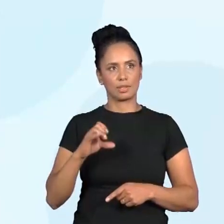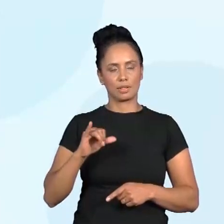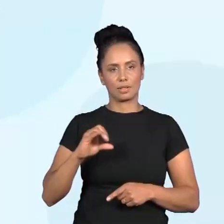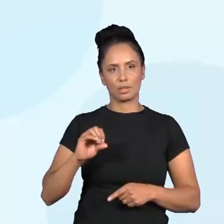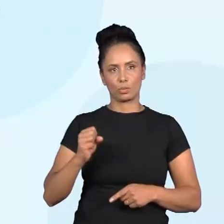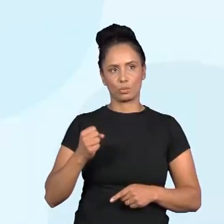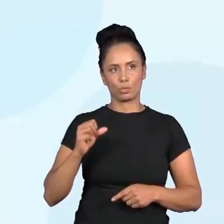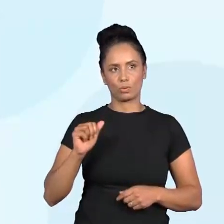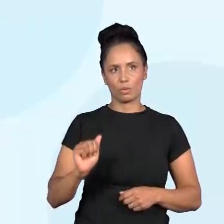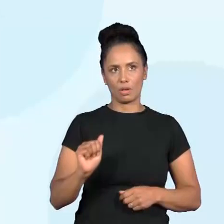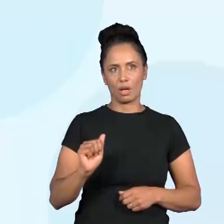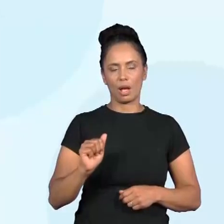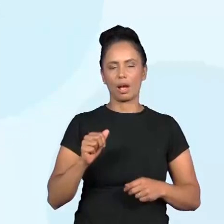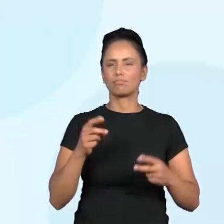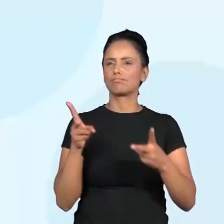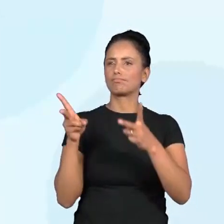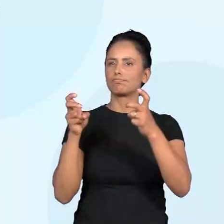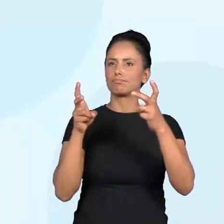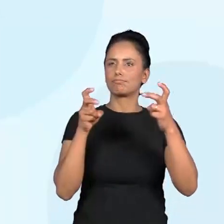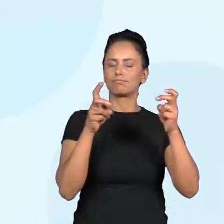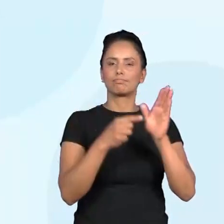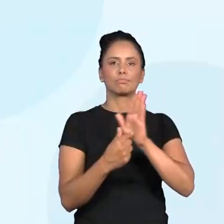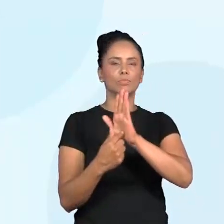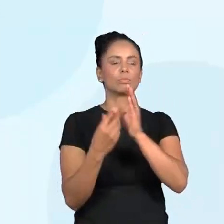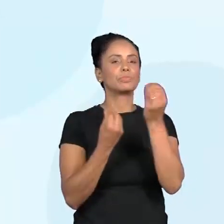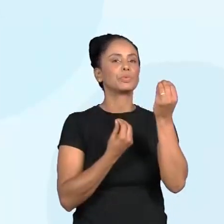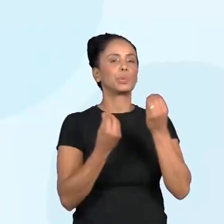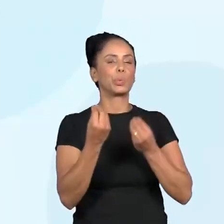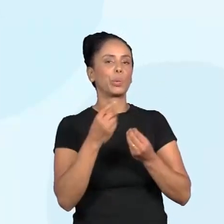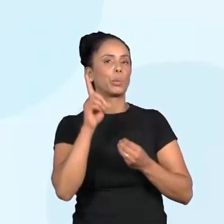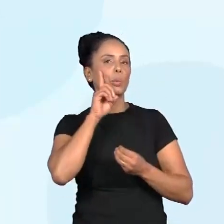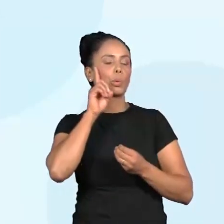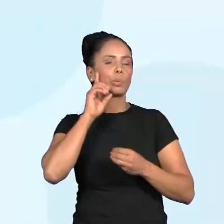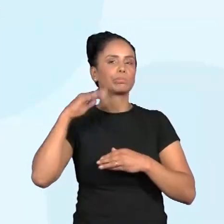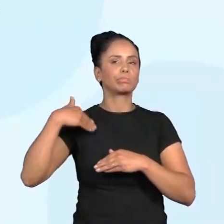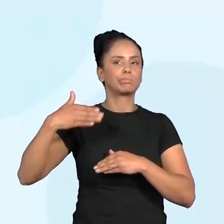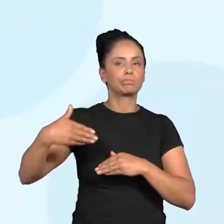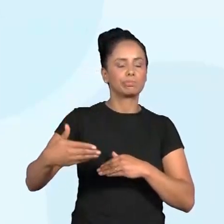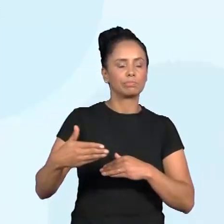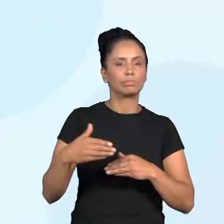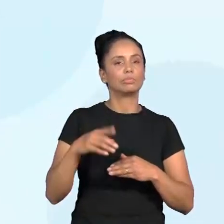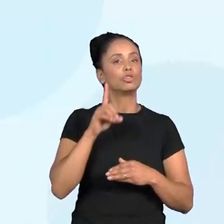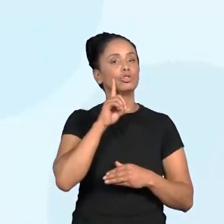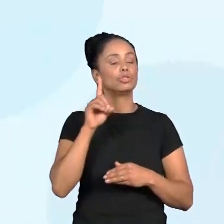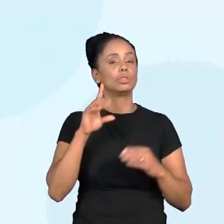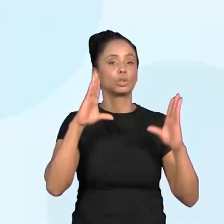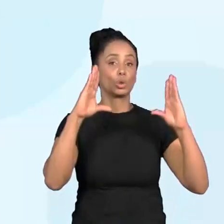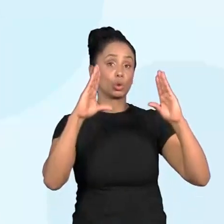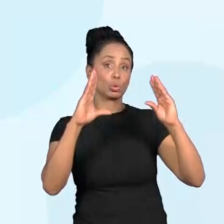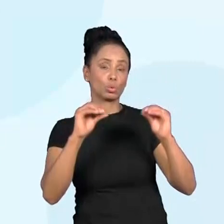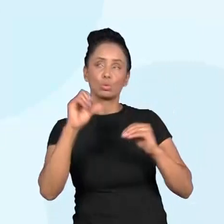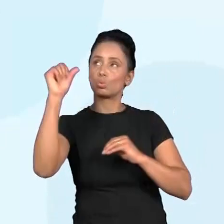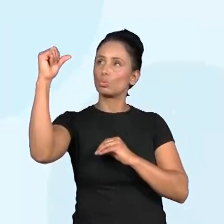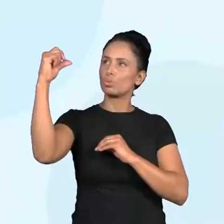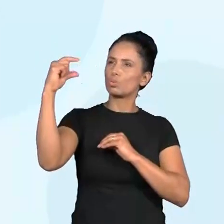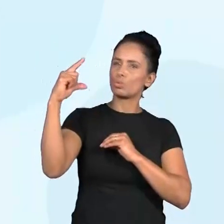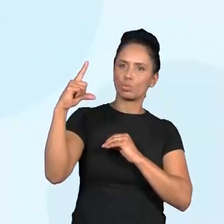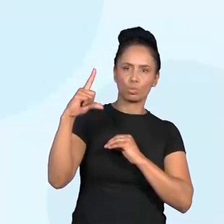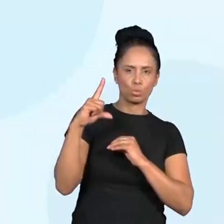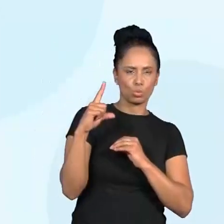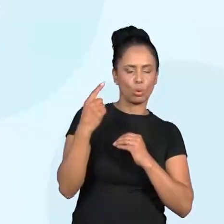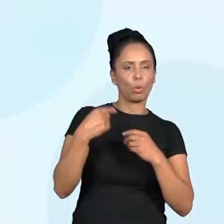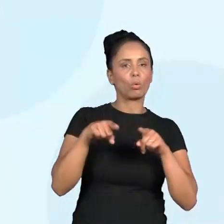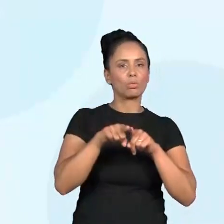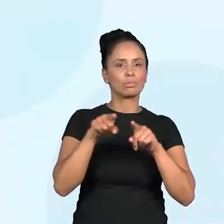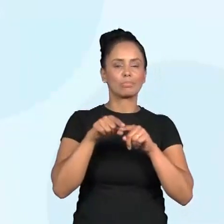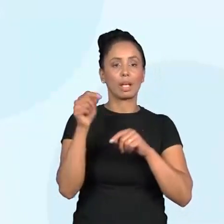EF03CI08A, observar e registrar os períodos diários, dia ou noite, em que o Sol, demais